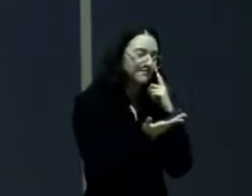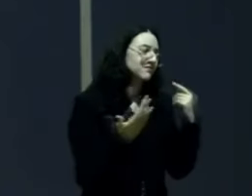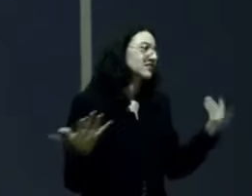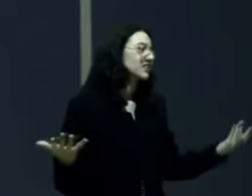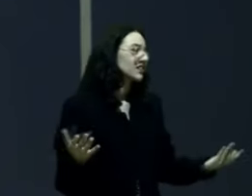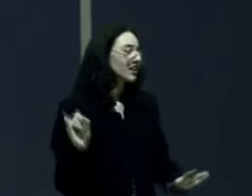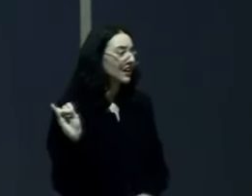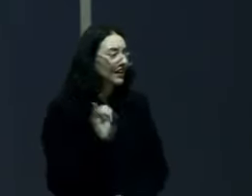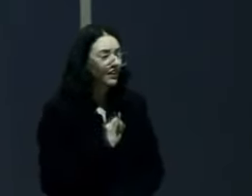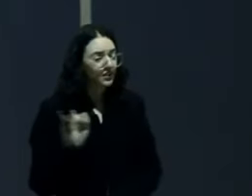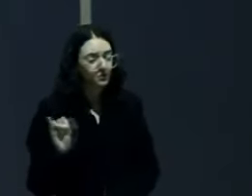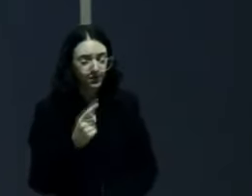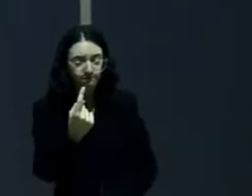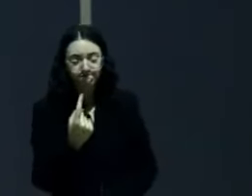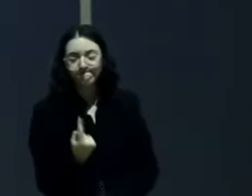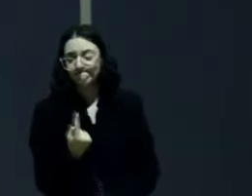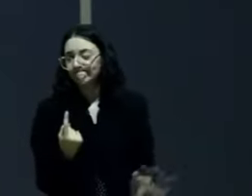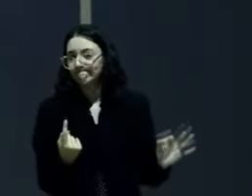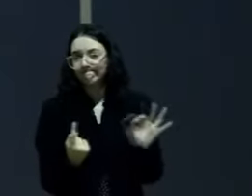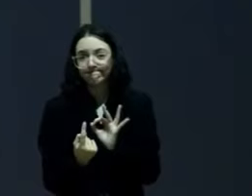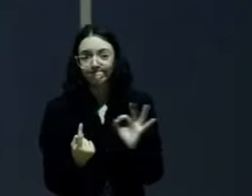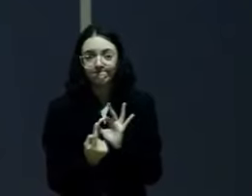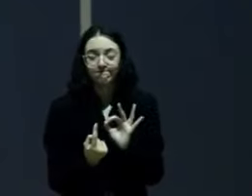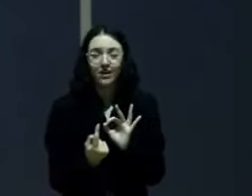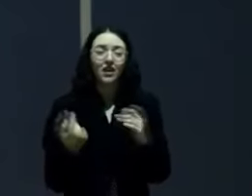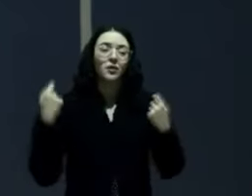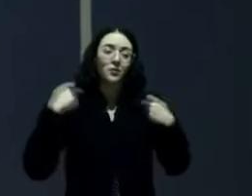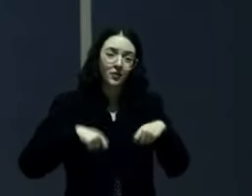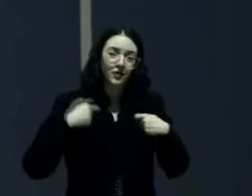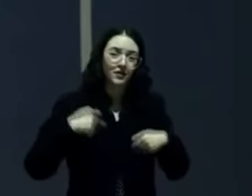Saindo daqui eu vou mandar uma mensagem, eu vou ligar, eu vou lá. É.